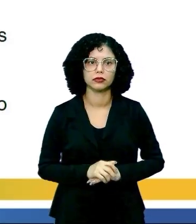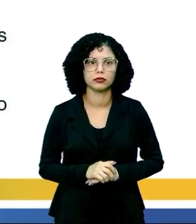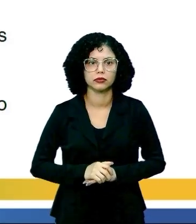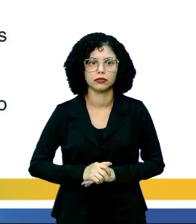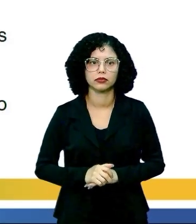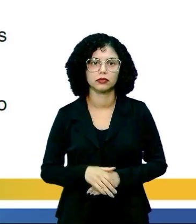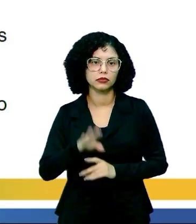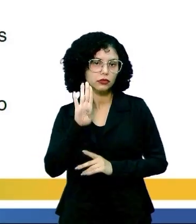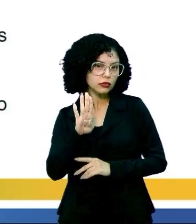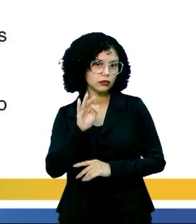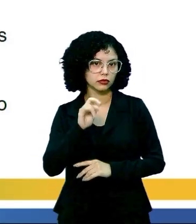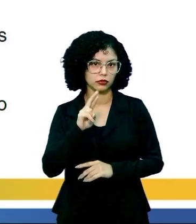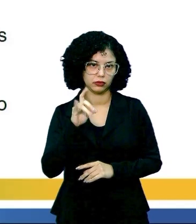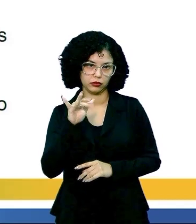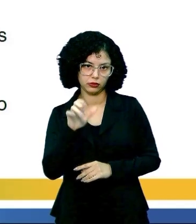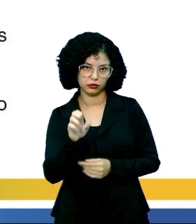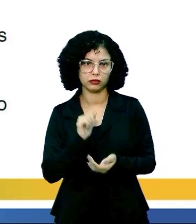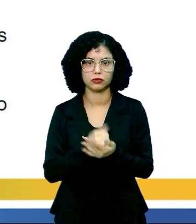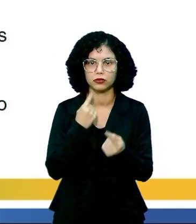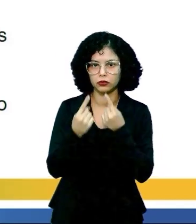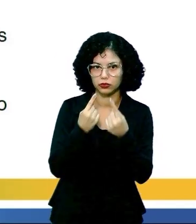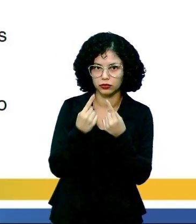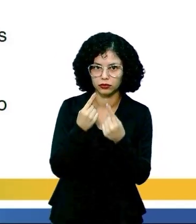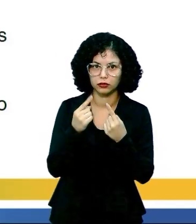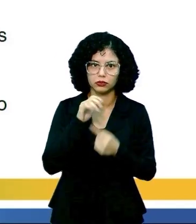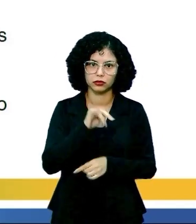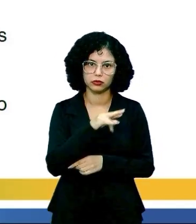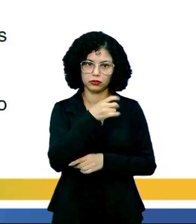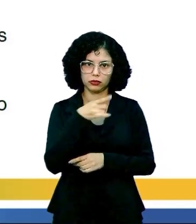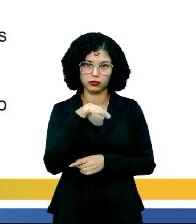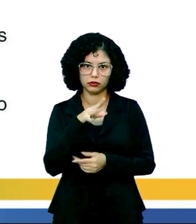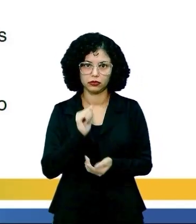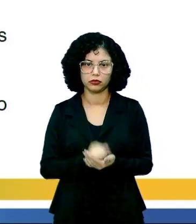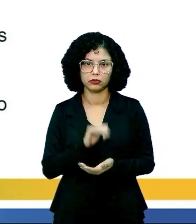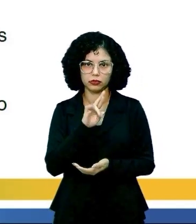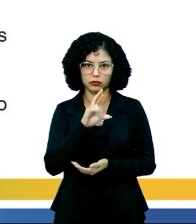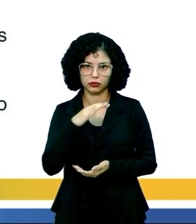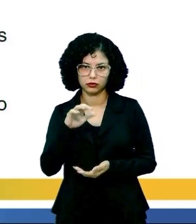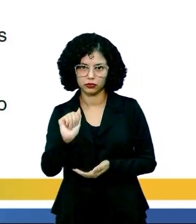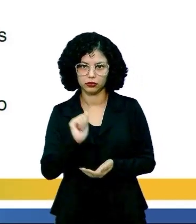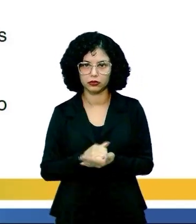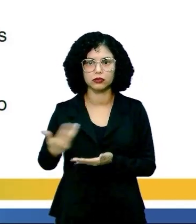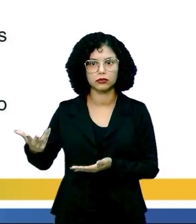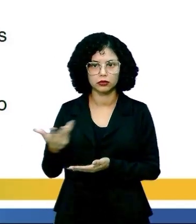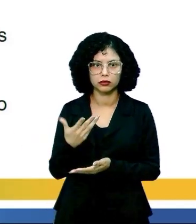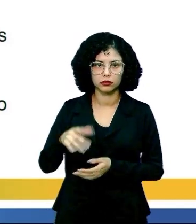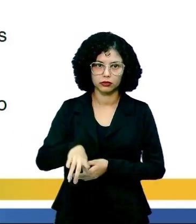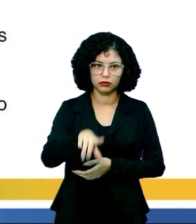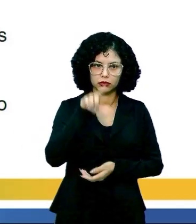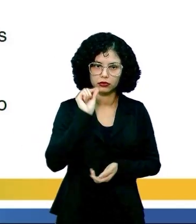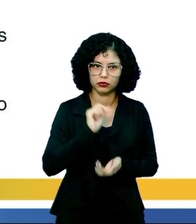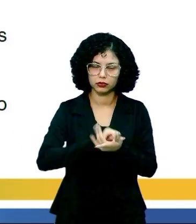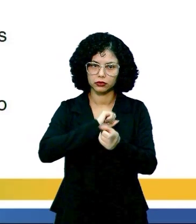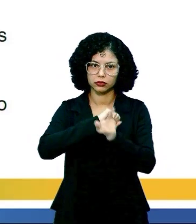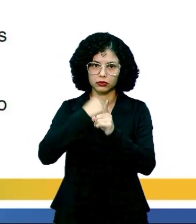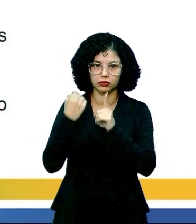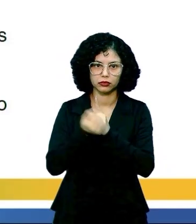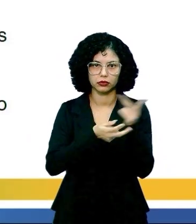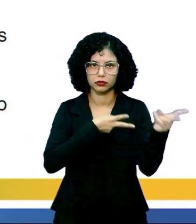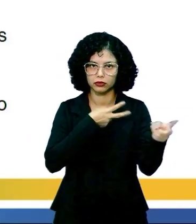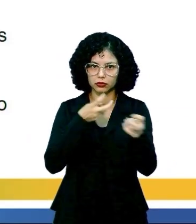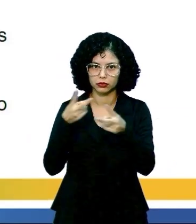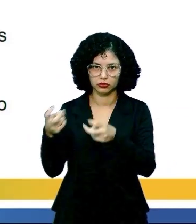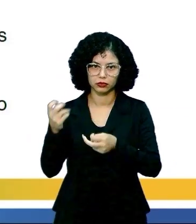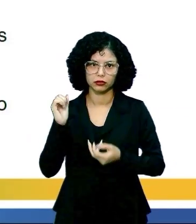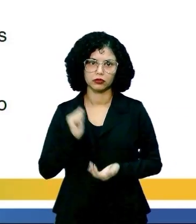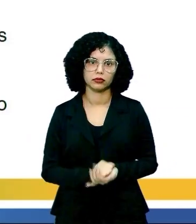quadro. B, ironiza-se o discurso da inexistência das raças com base na